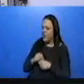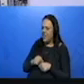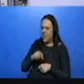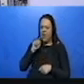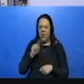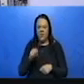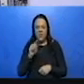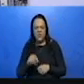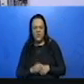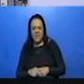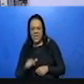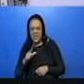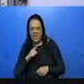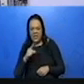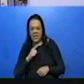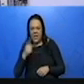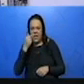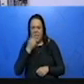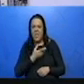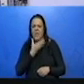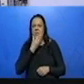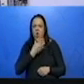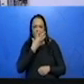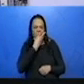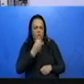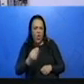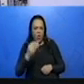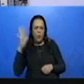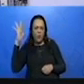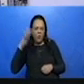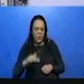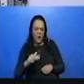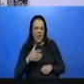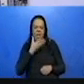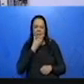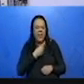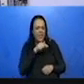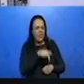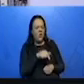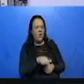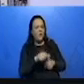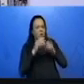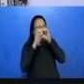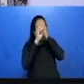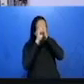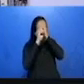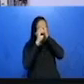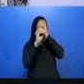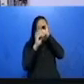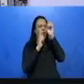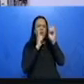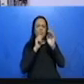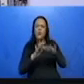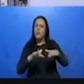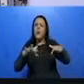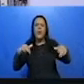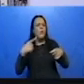mar que fica o tempo todo olhando para o oceano? Por que será que ele vai ficar olhando para o oceano o tempo